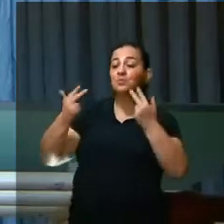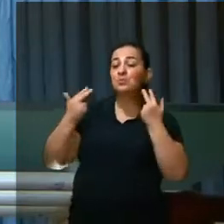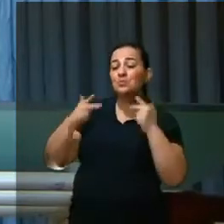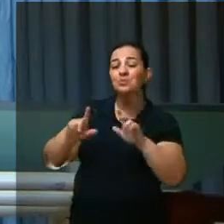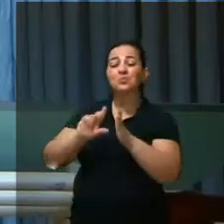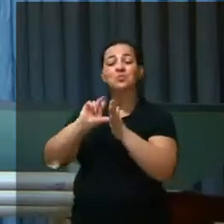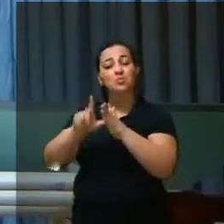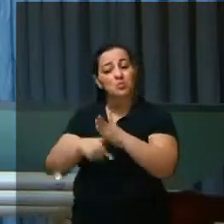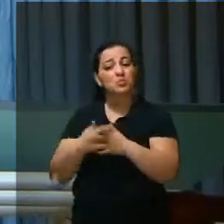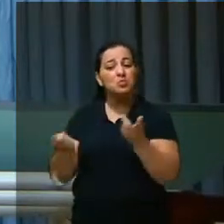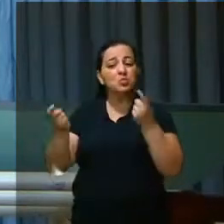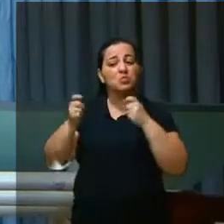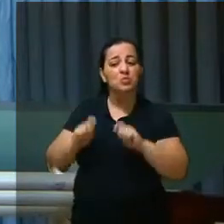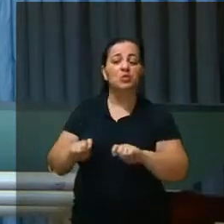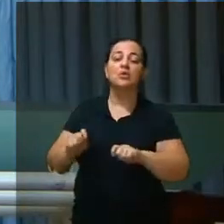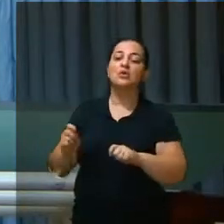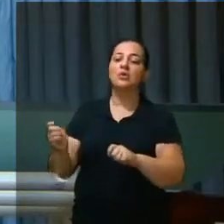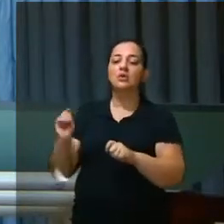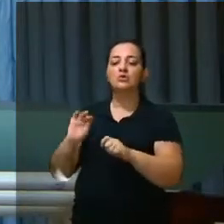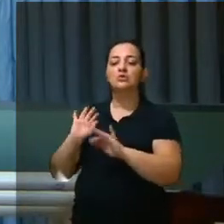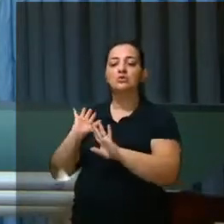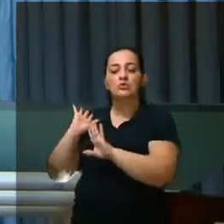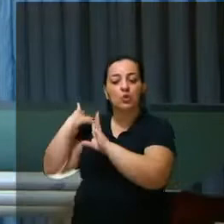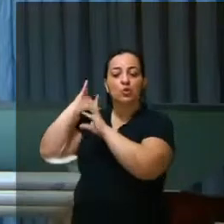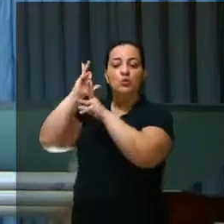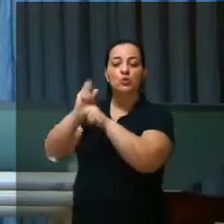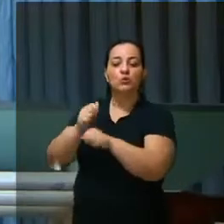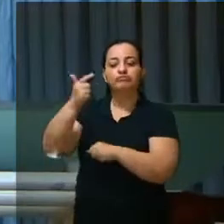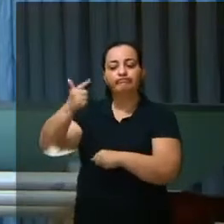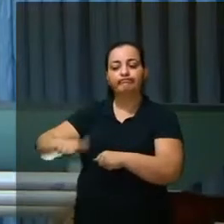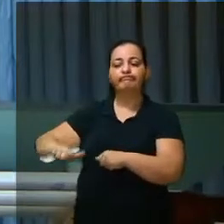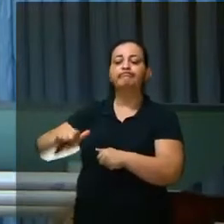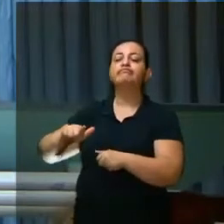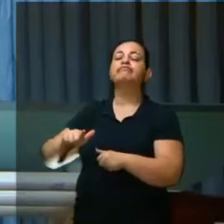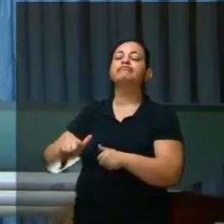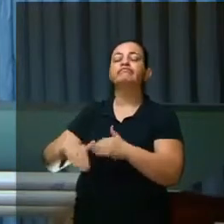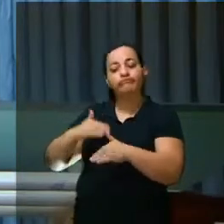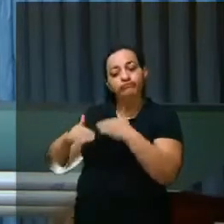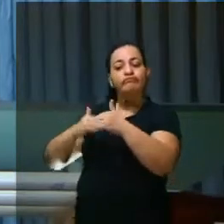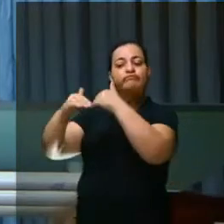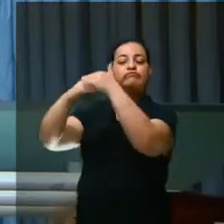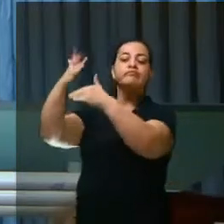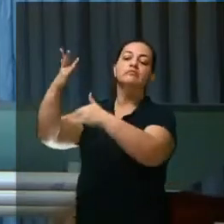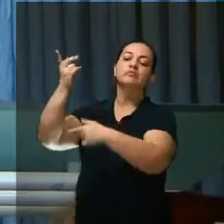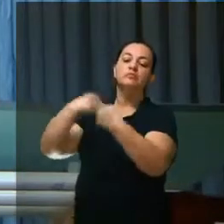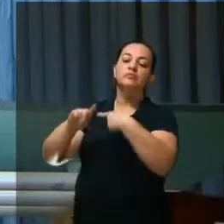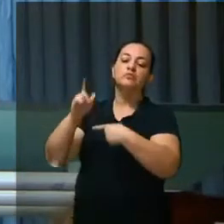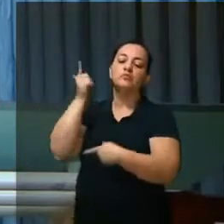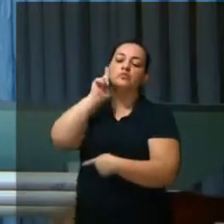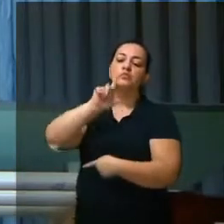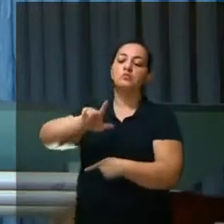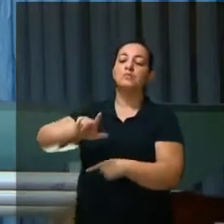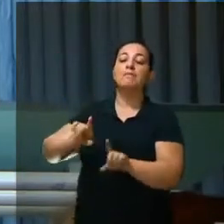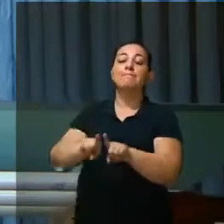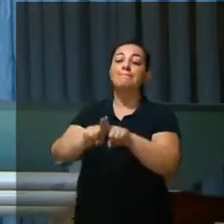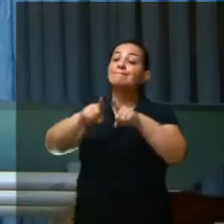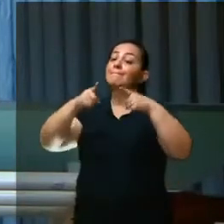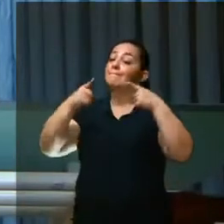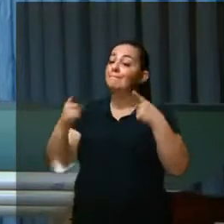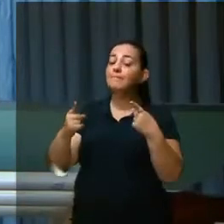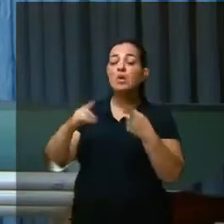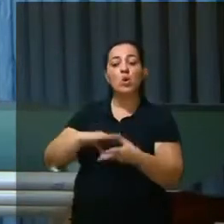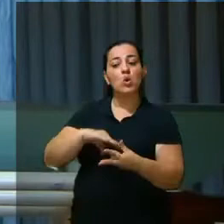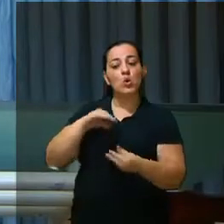depois você pode retomar isso outra vez mas o espiritual irmão